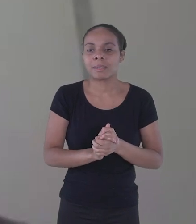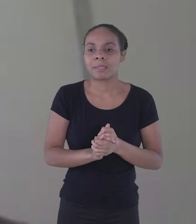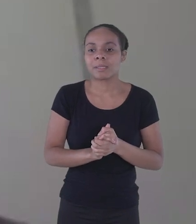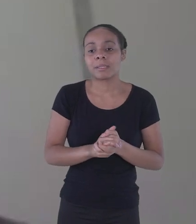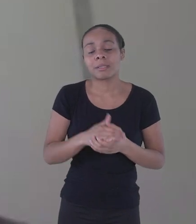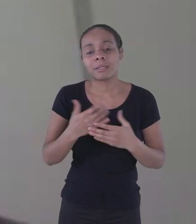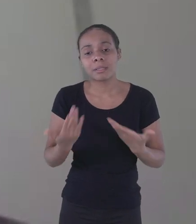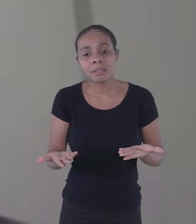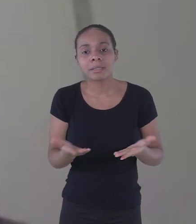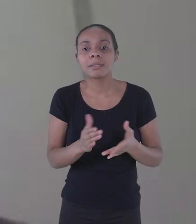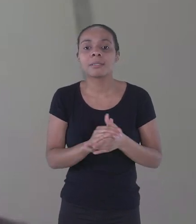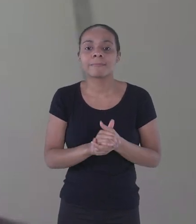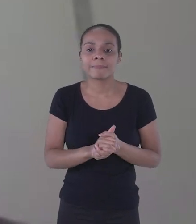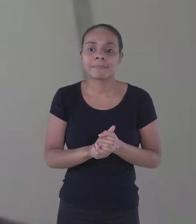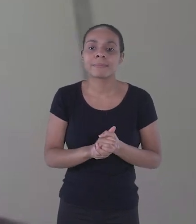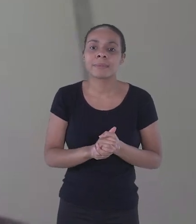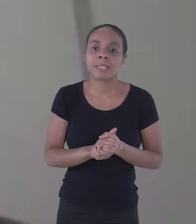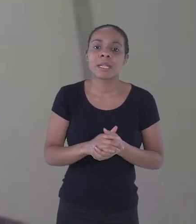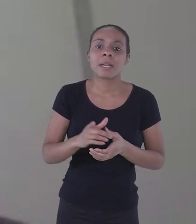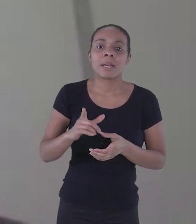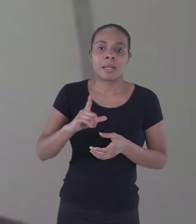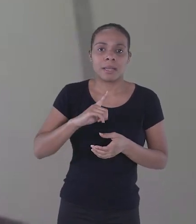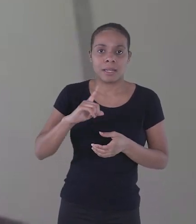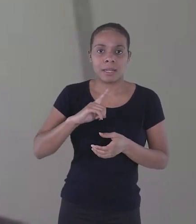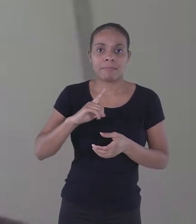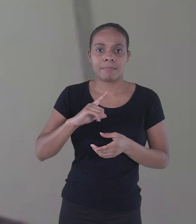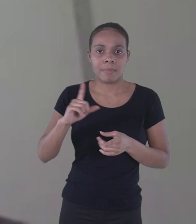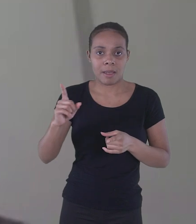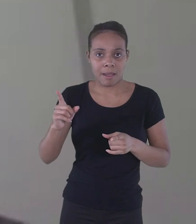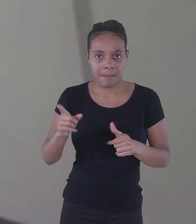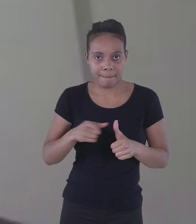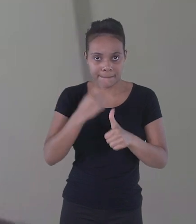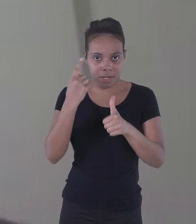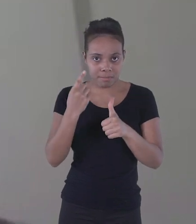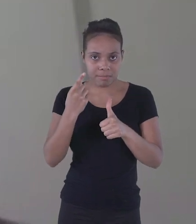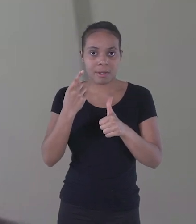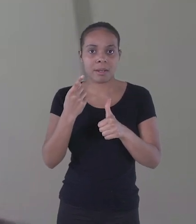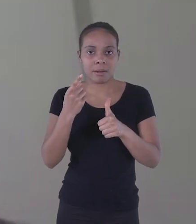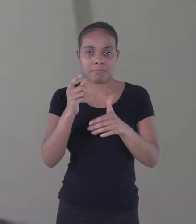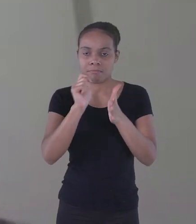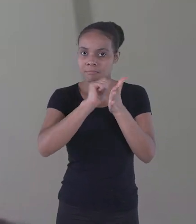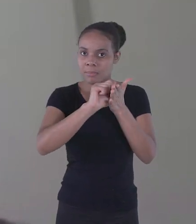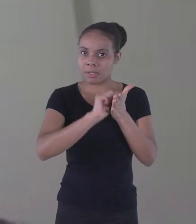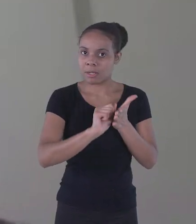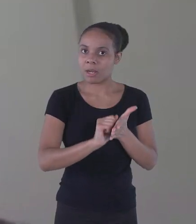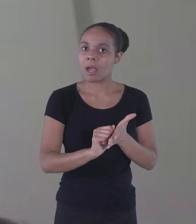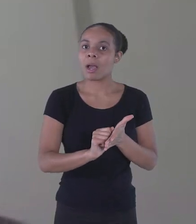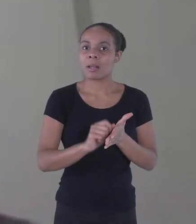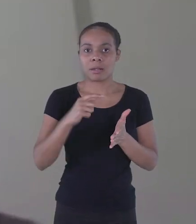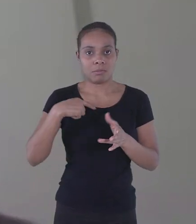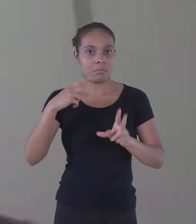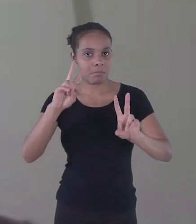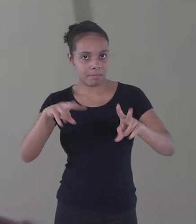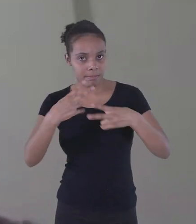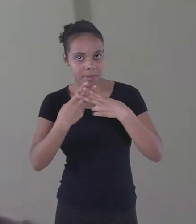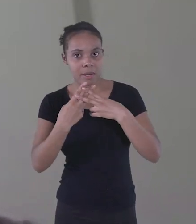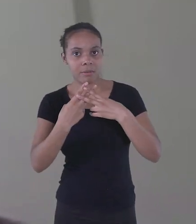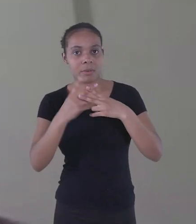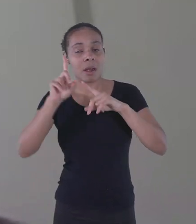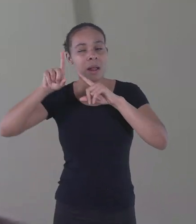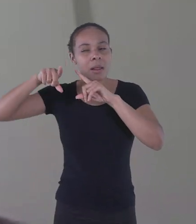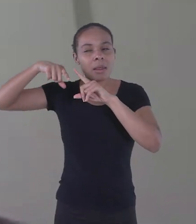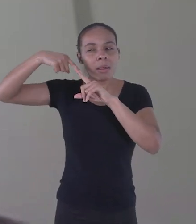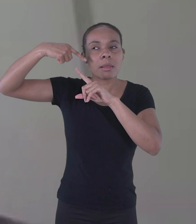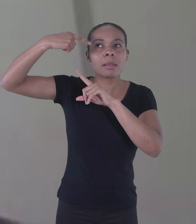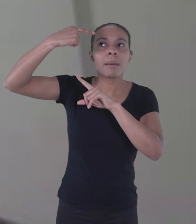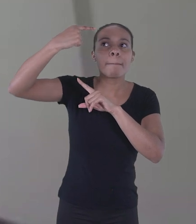E serviram de denúncia. A primeira edição, eu ainda estava preso. Foi pela Mondadori, em